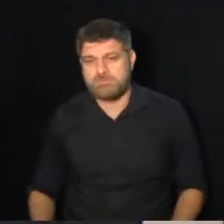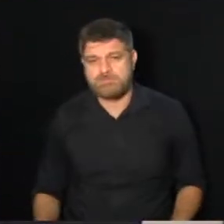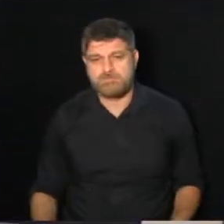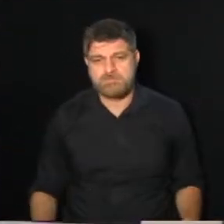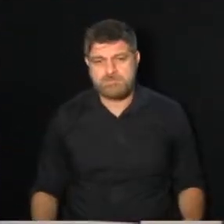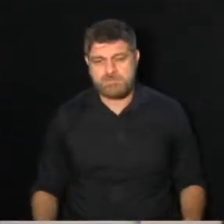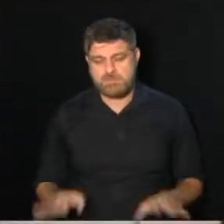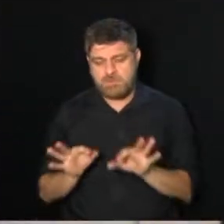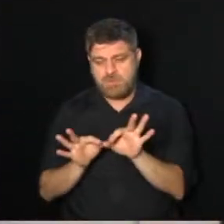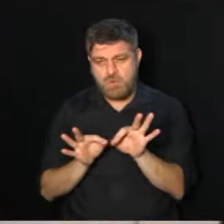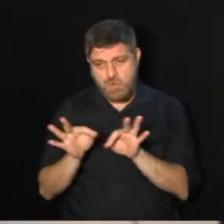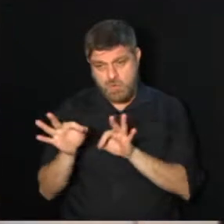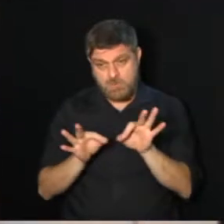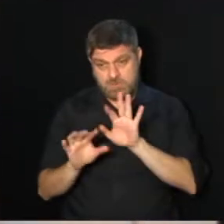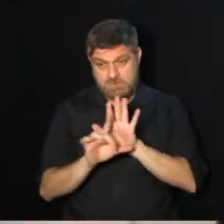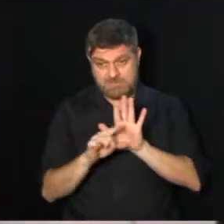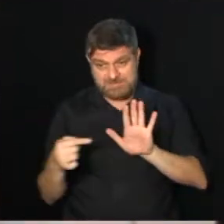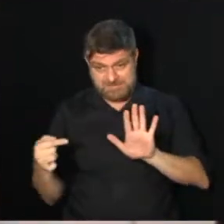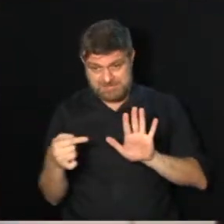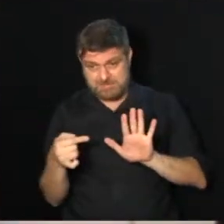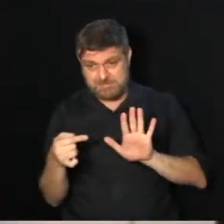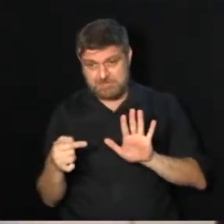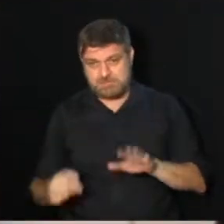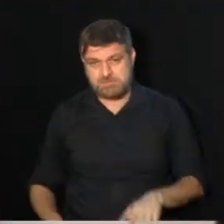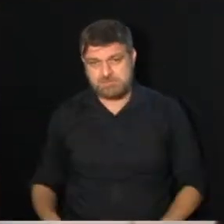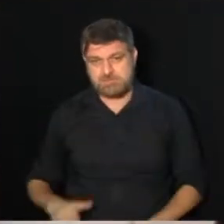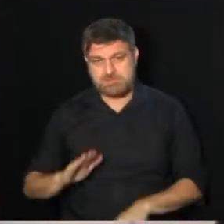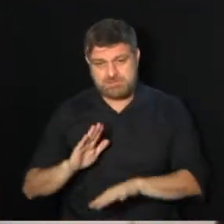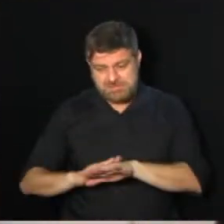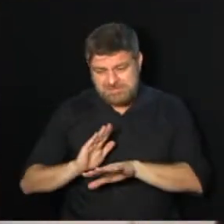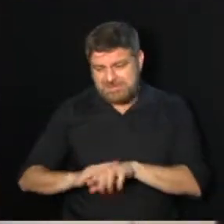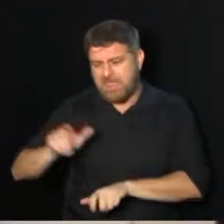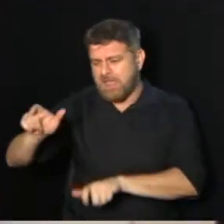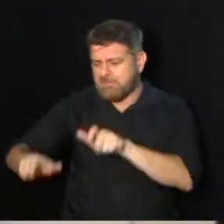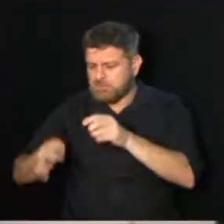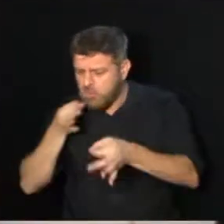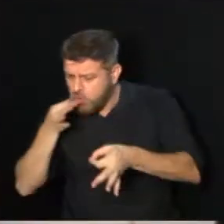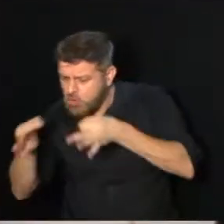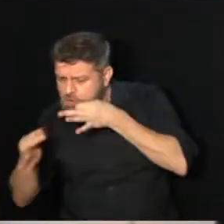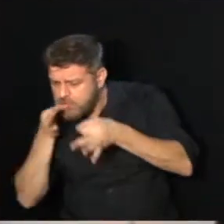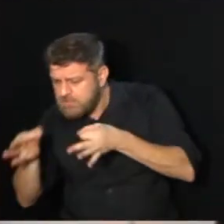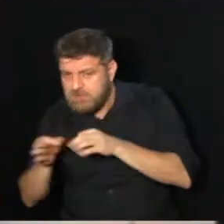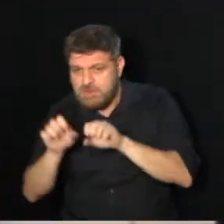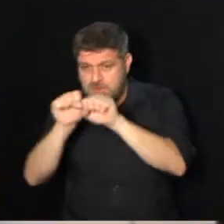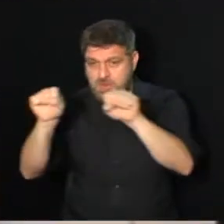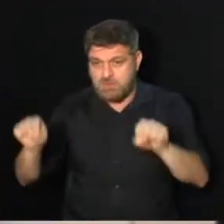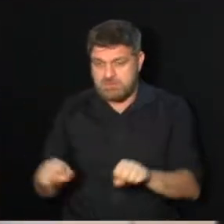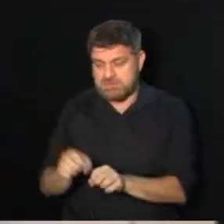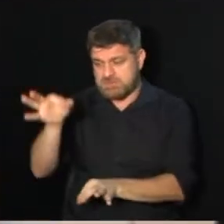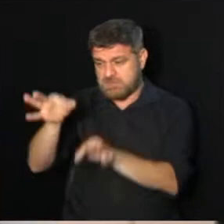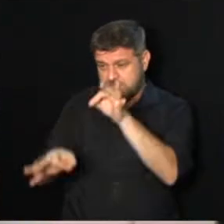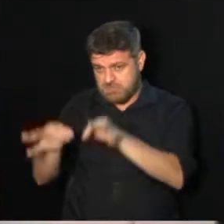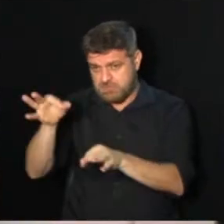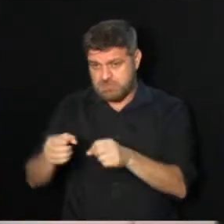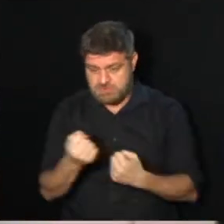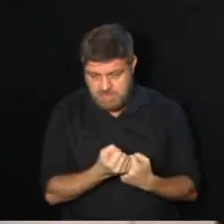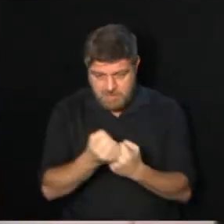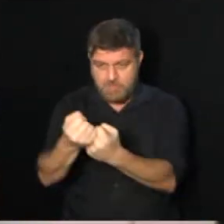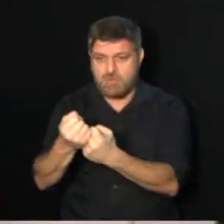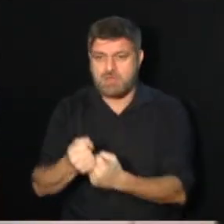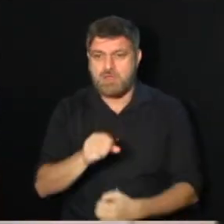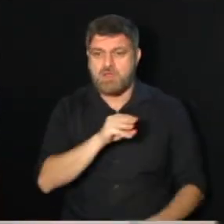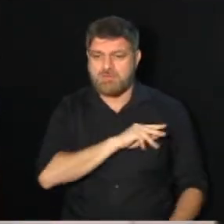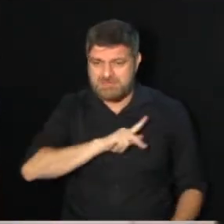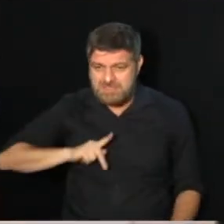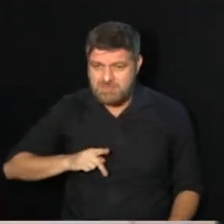Esse projeto de lei foi feito às várias mãos, né, com o apoio do Sistema de Justiça, então o Ministério